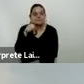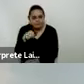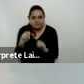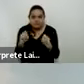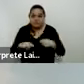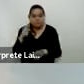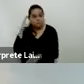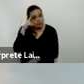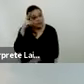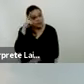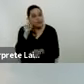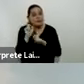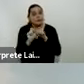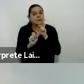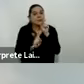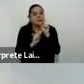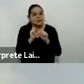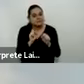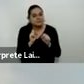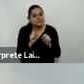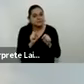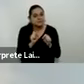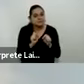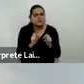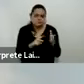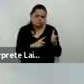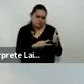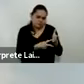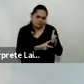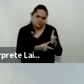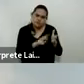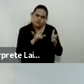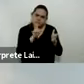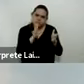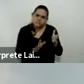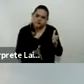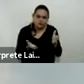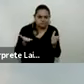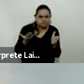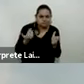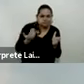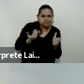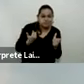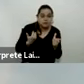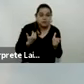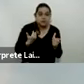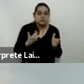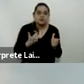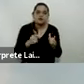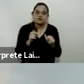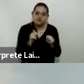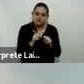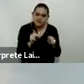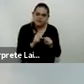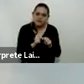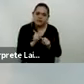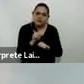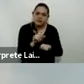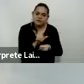tinha, né, já há muito tempo, já adotou a metodologia da negociação por empresa, porque entendia já lá